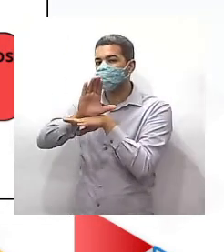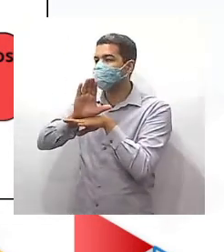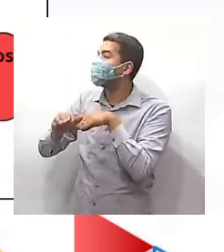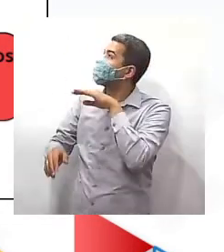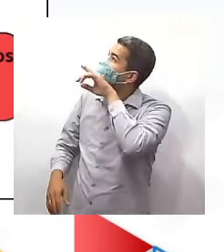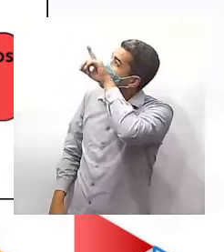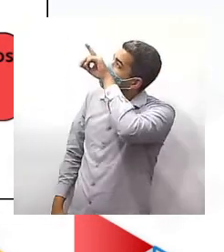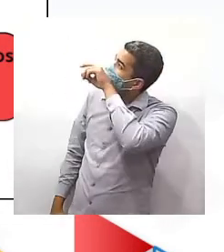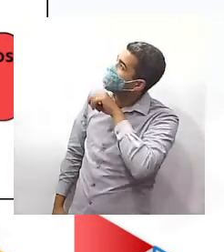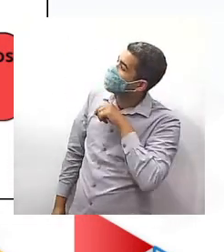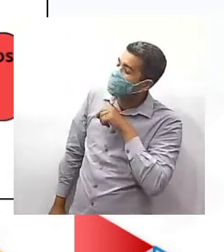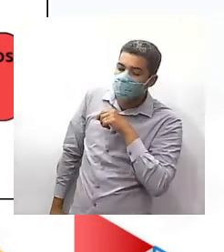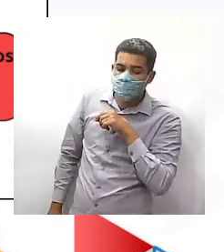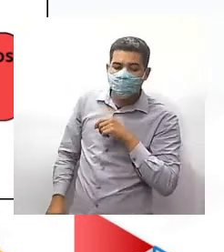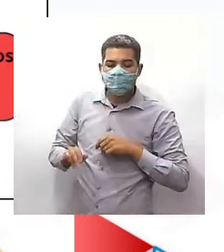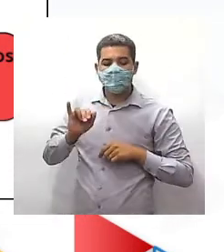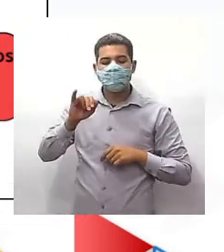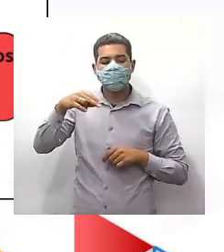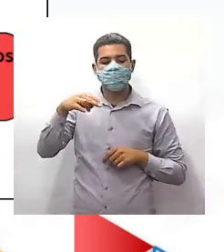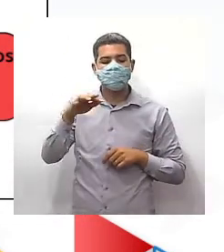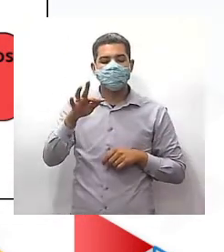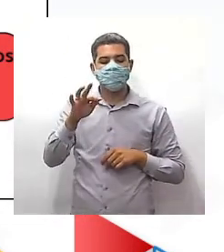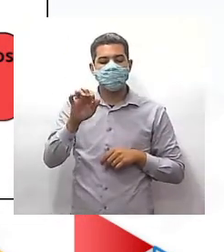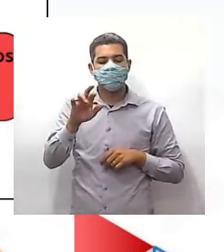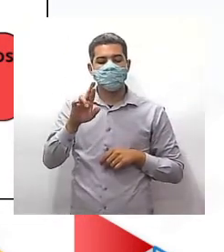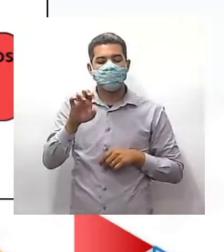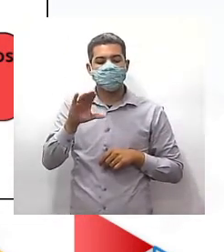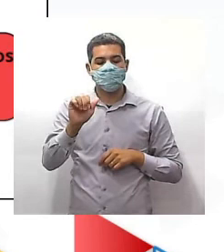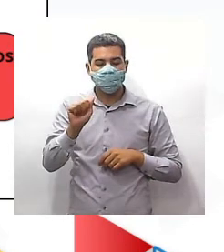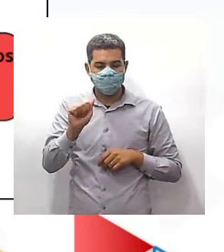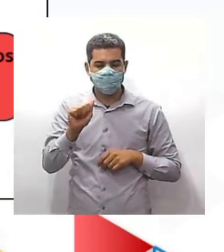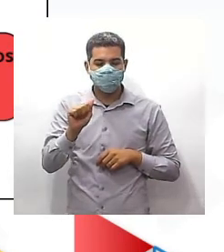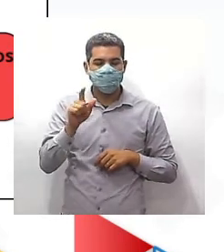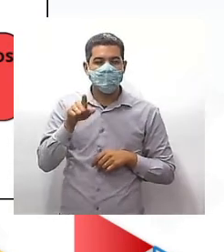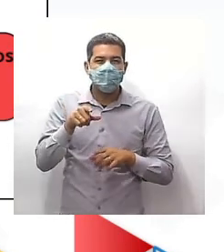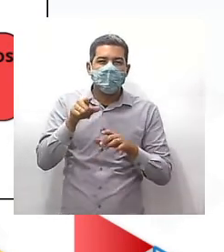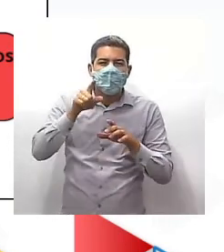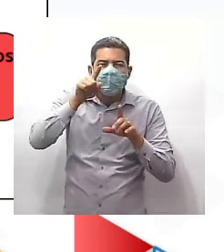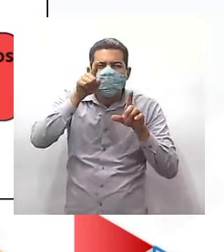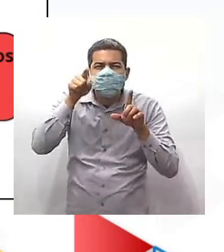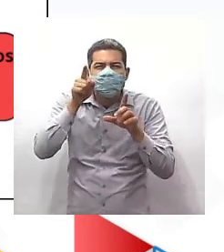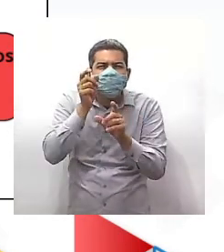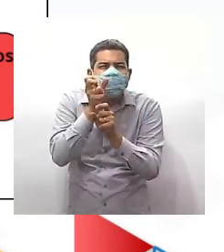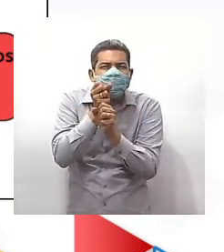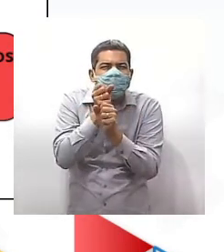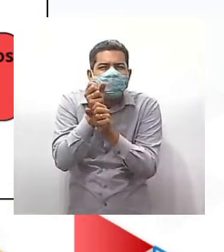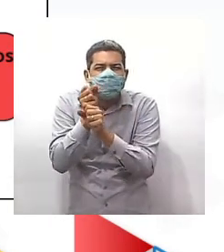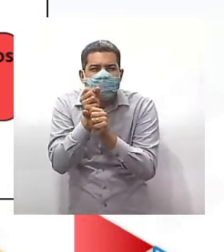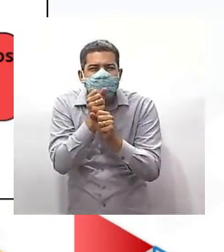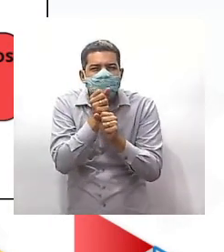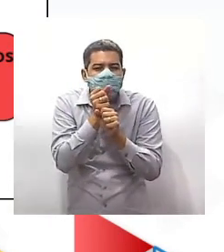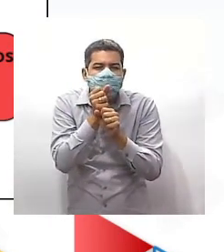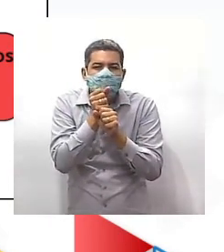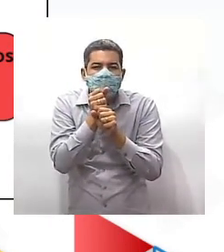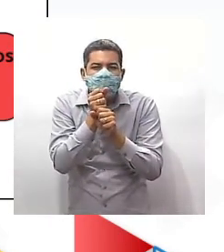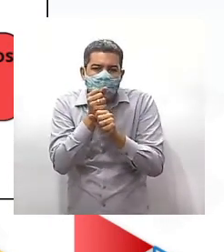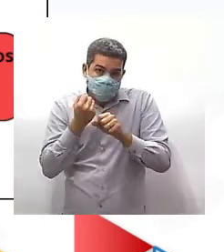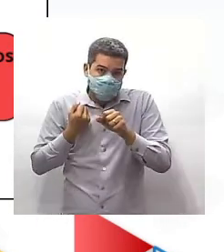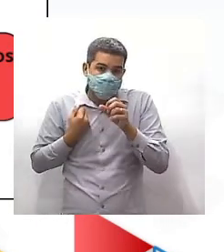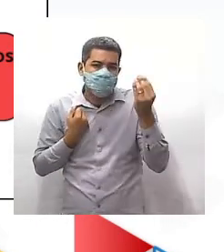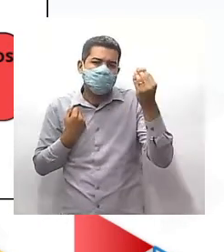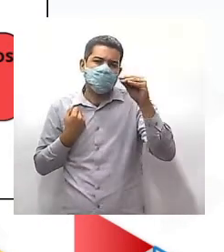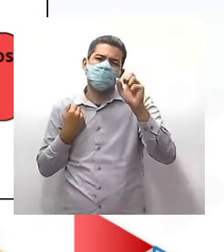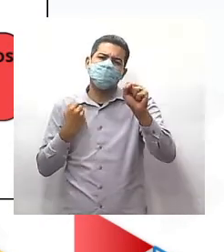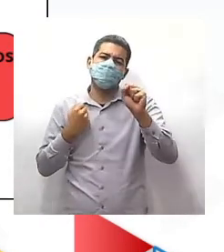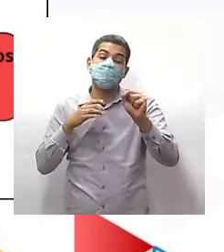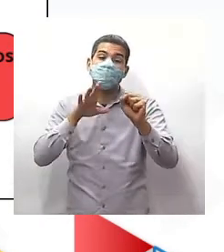da exposição do gráfico. No gráfico eu posso colocar números? Sim, mas o ideal é porcentagem. Não esquece